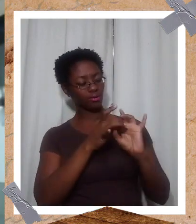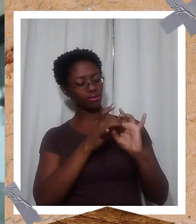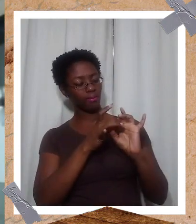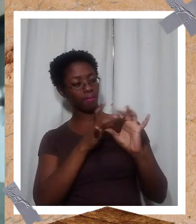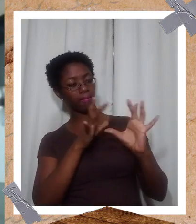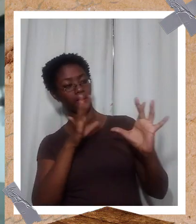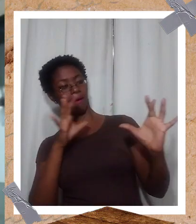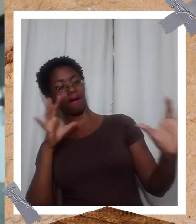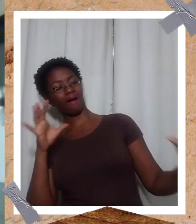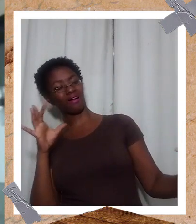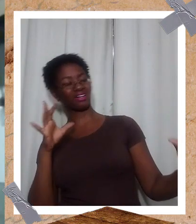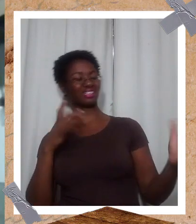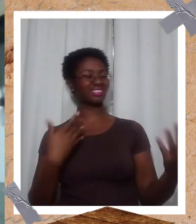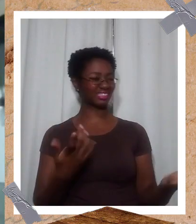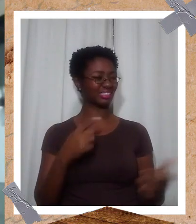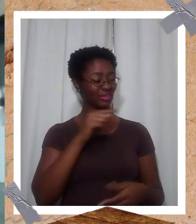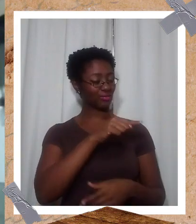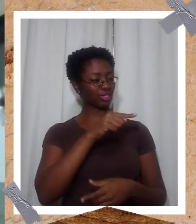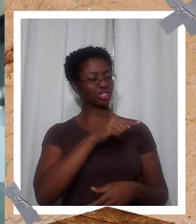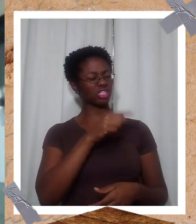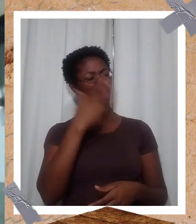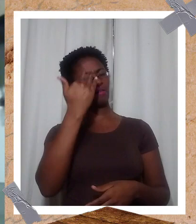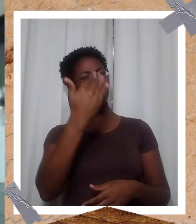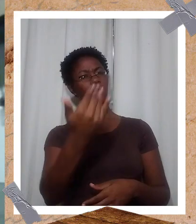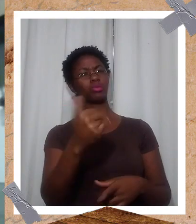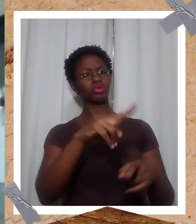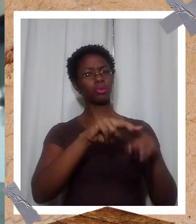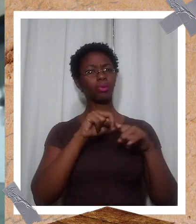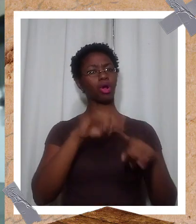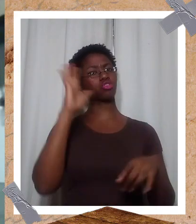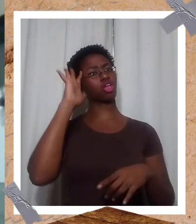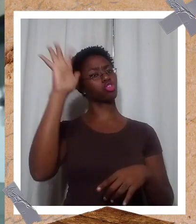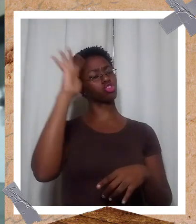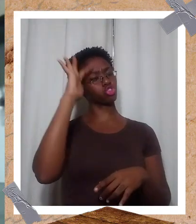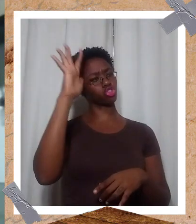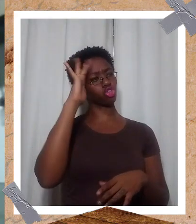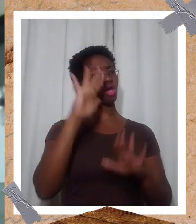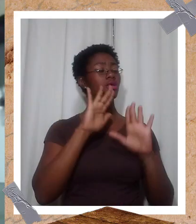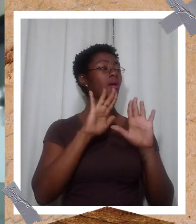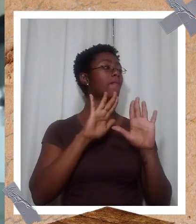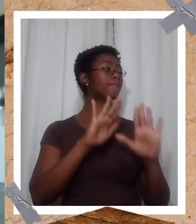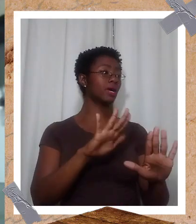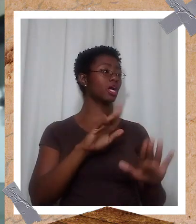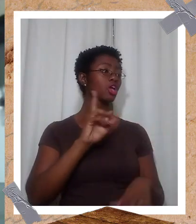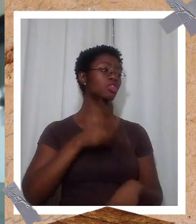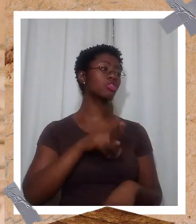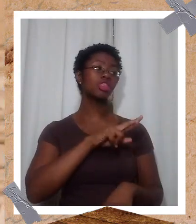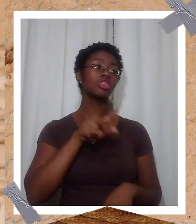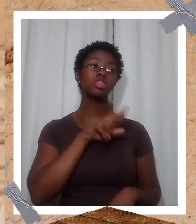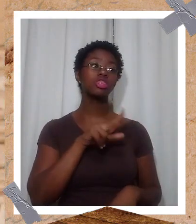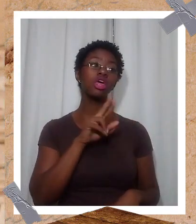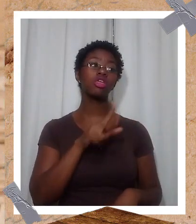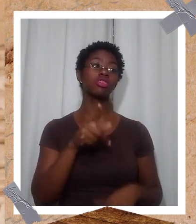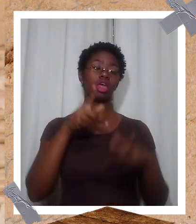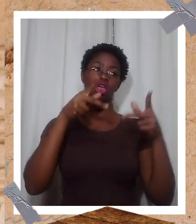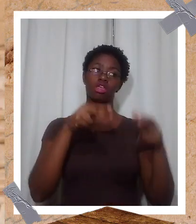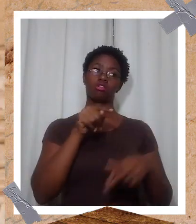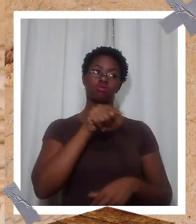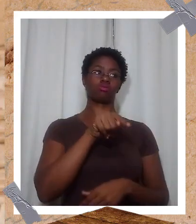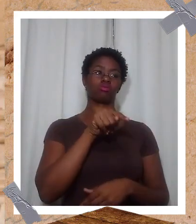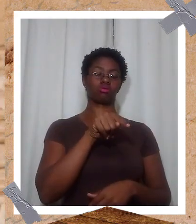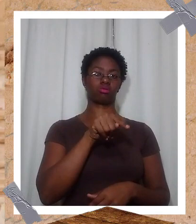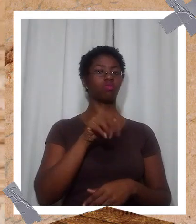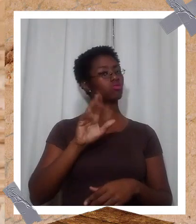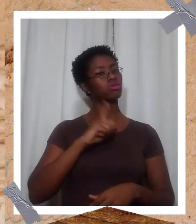E você justamente é conhecido por realizar, por ser um sonhador, mas nem sempre tudo foi dessa forma, né? Inclusive, você